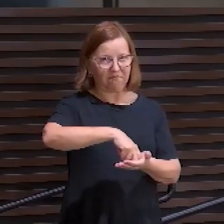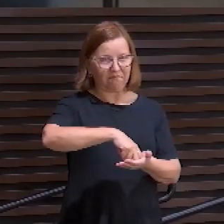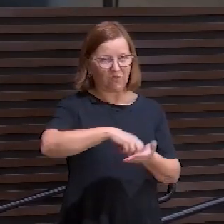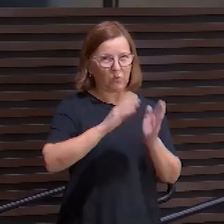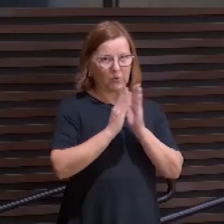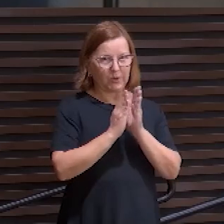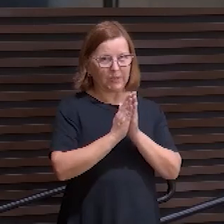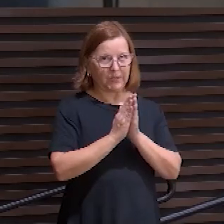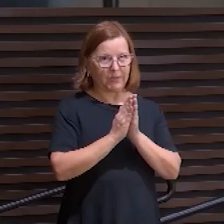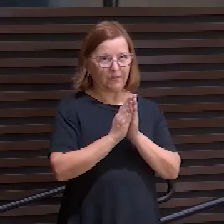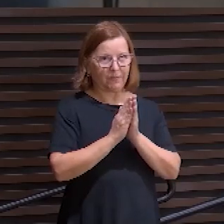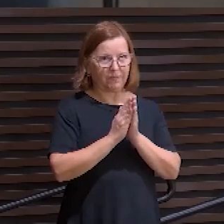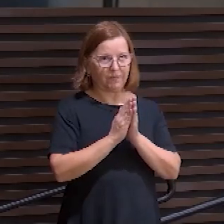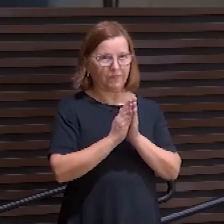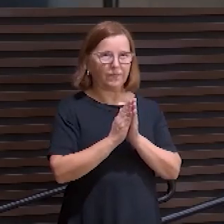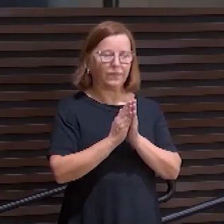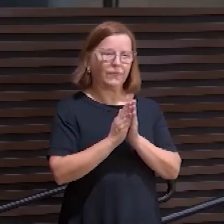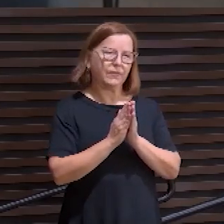com a Bíblia.